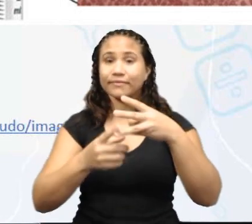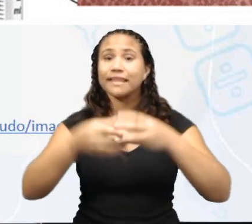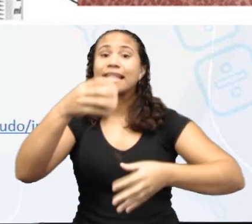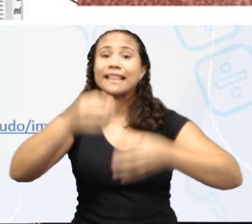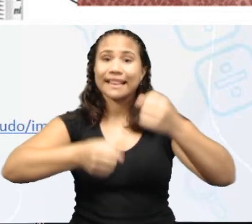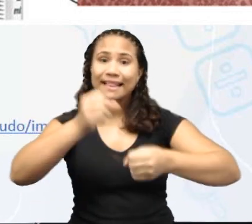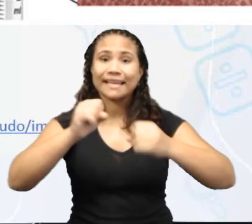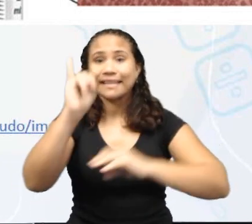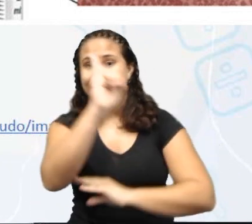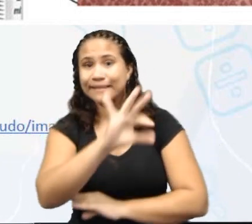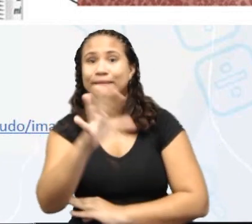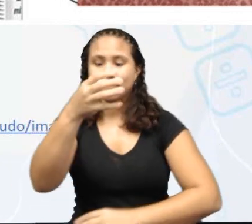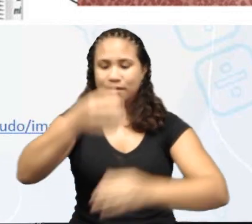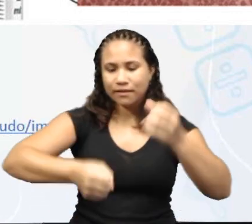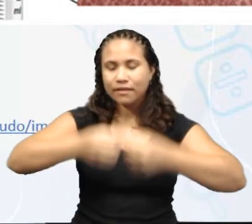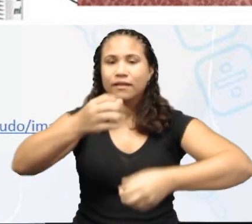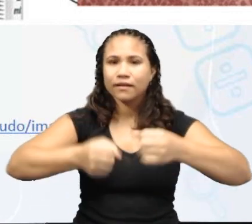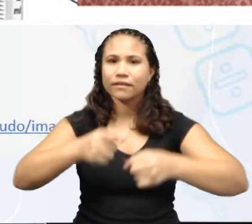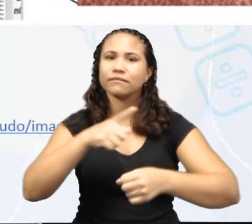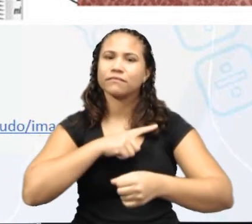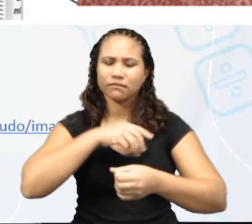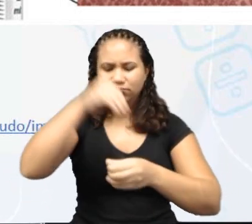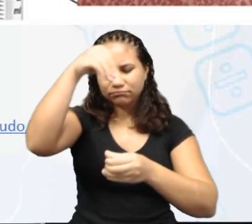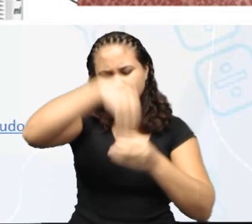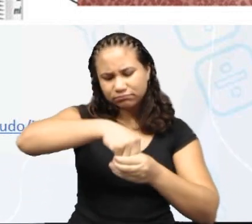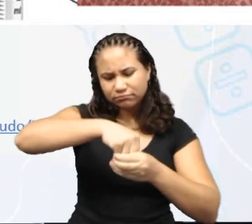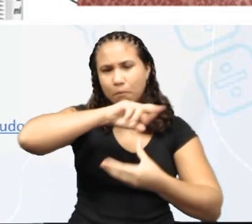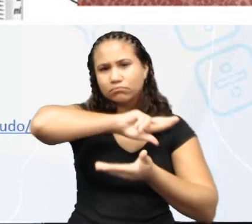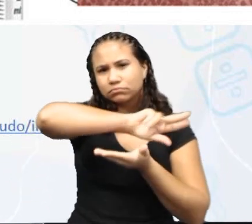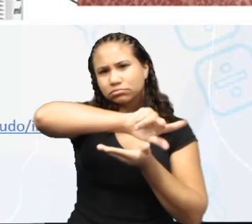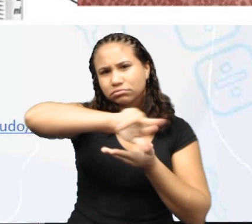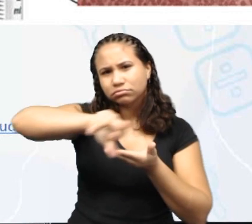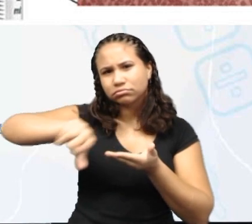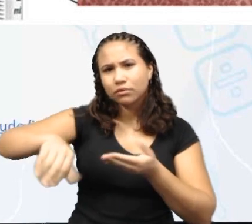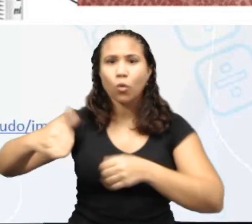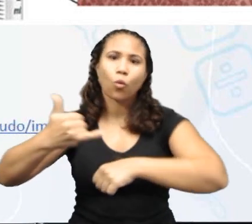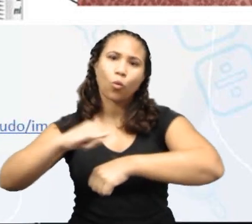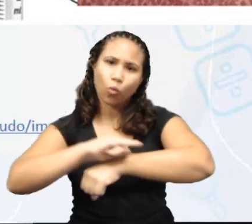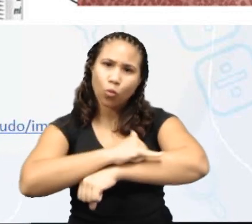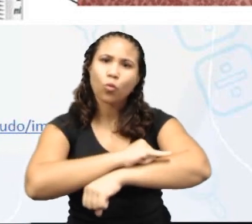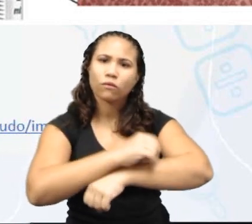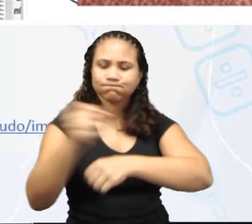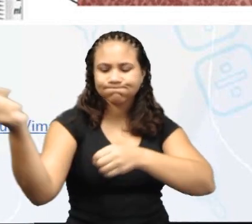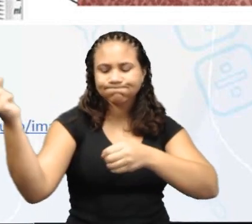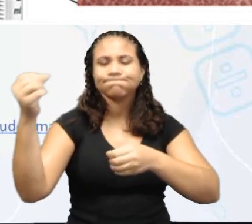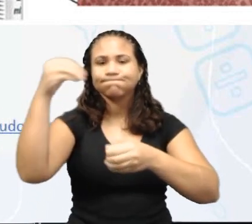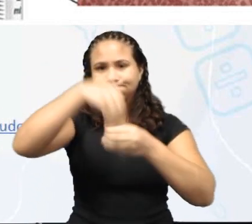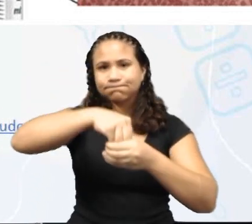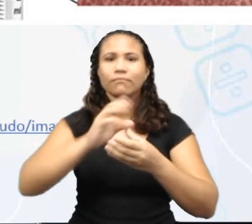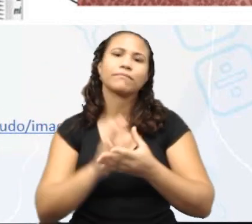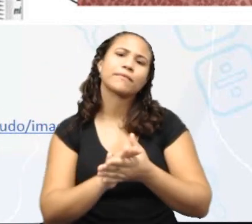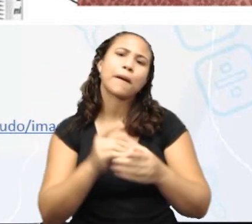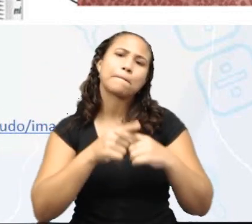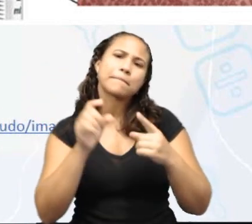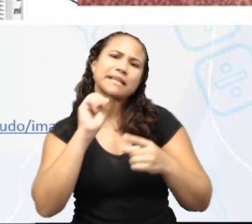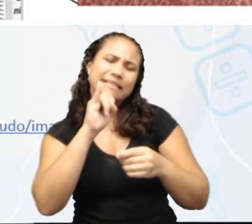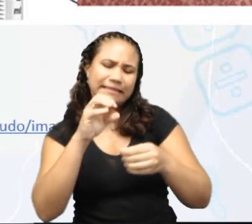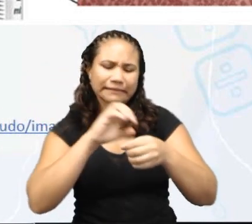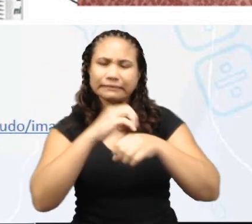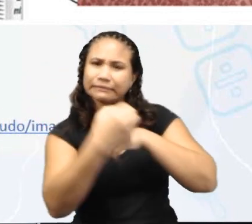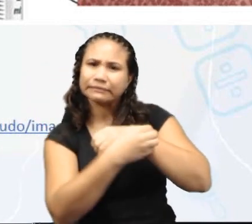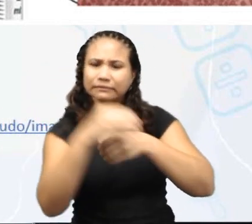leite. Na realidade, o leite possui várias gotículas de gordura. Se essas gotículas